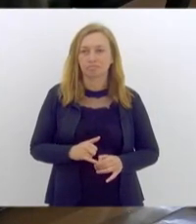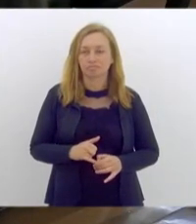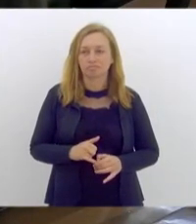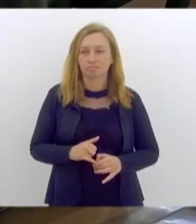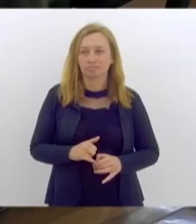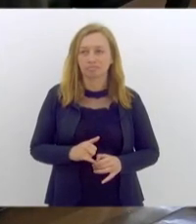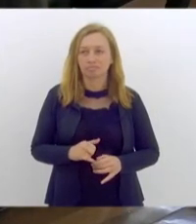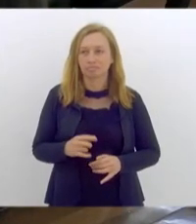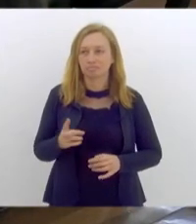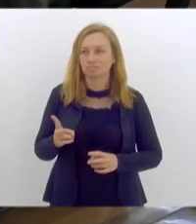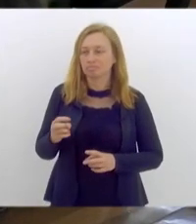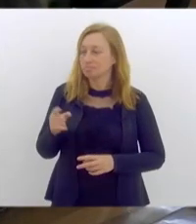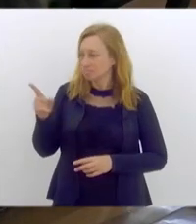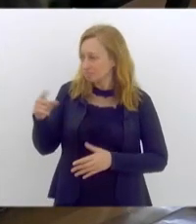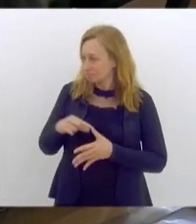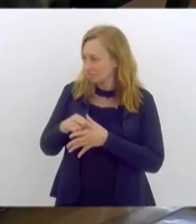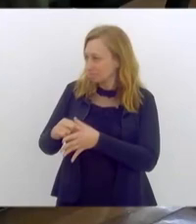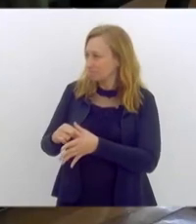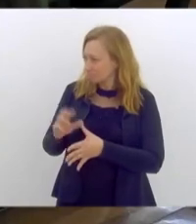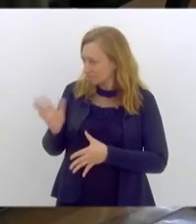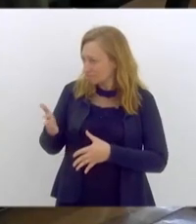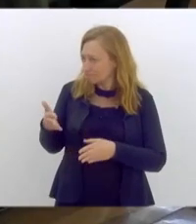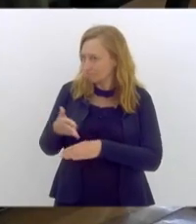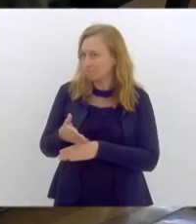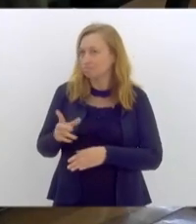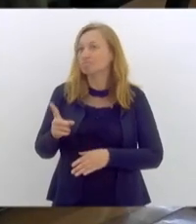Ah pensei que você já tá na liderança